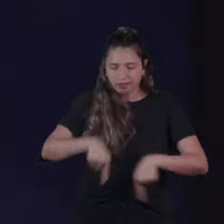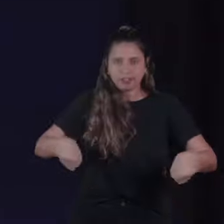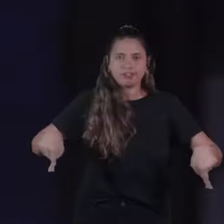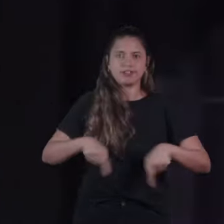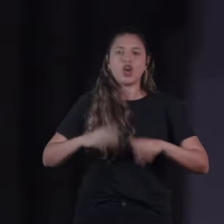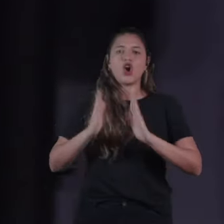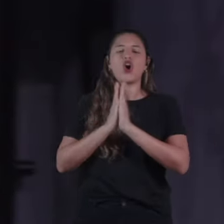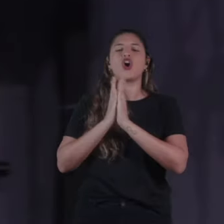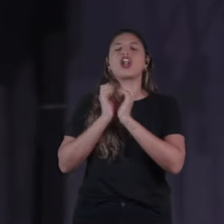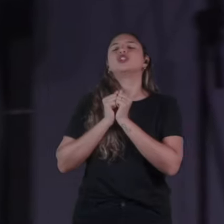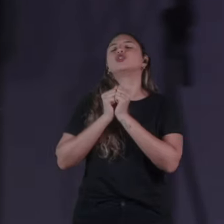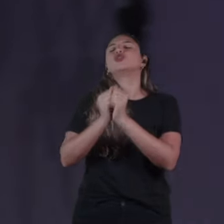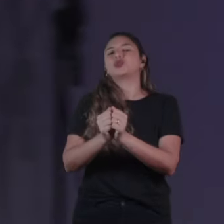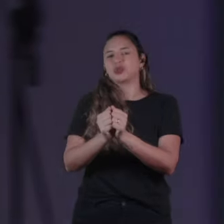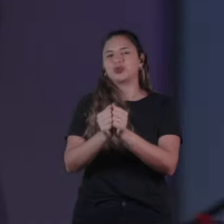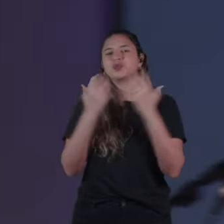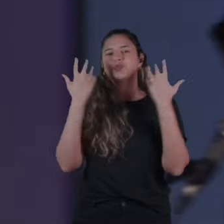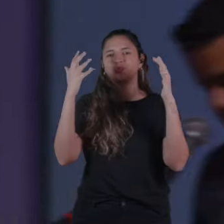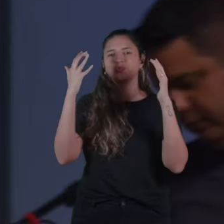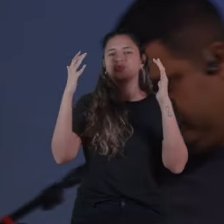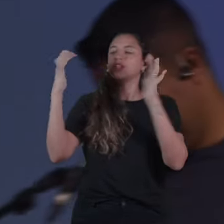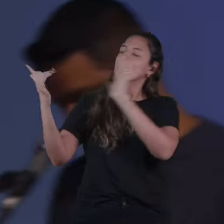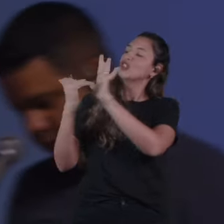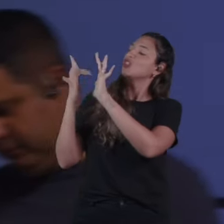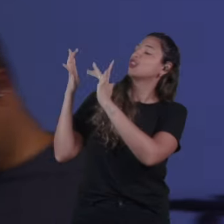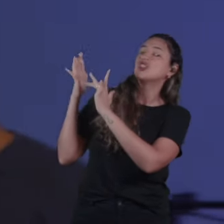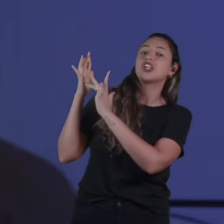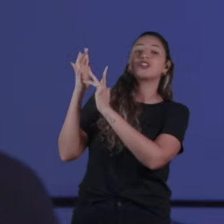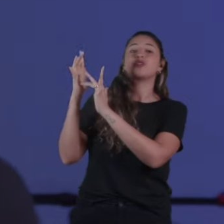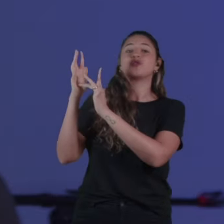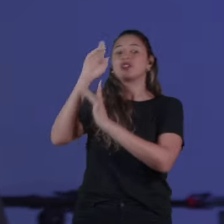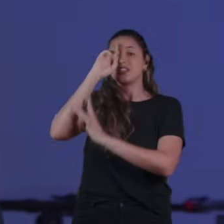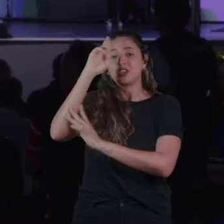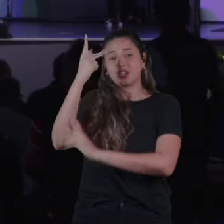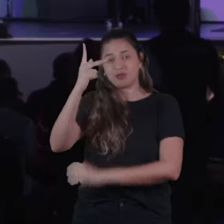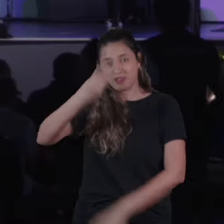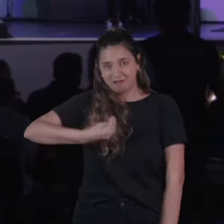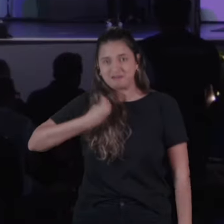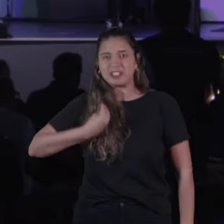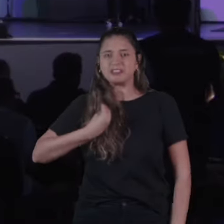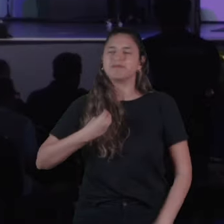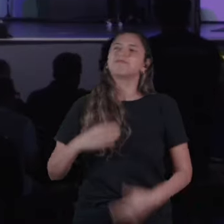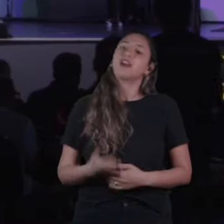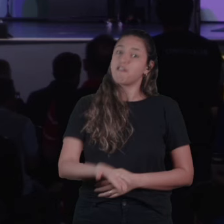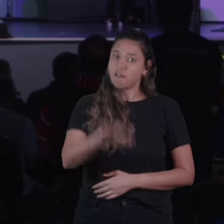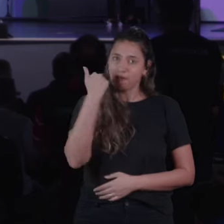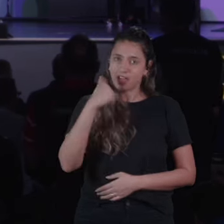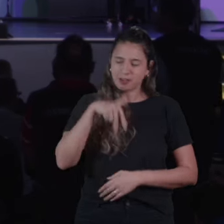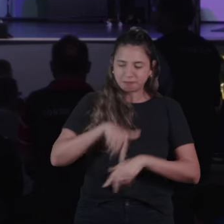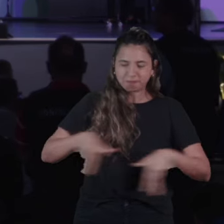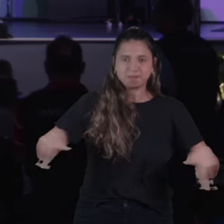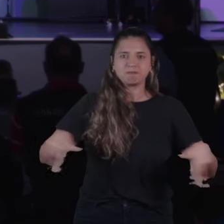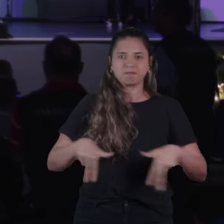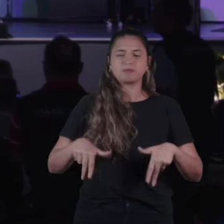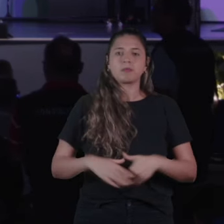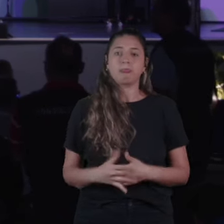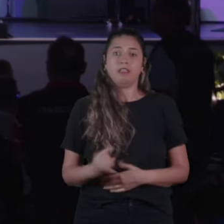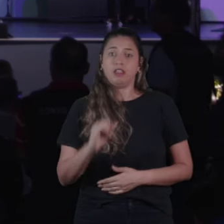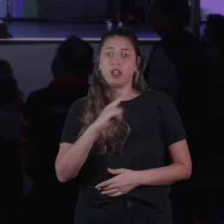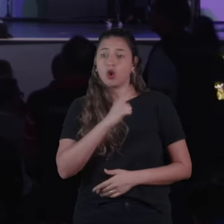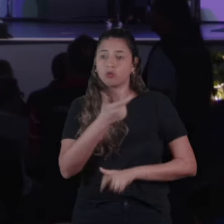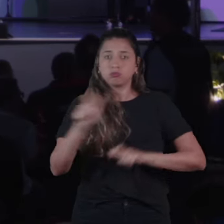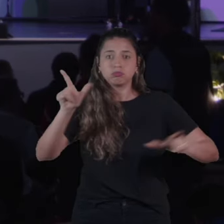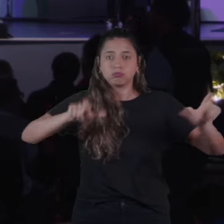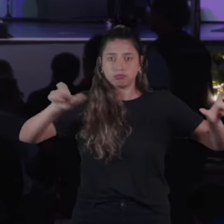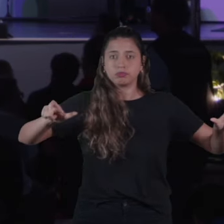você. Nós vamos fazer uma oração declarando: Jesus é Senhor da tua vida. Venham aqui à frente. Se há alguém mais